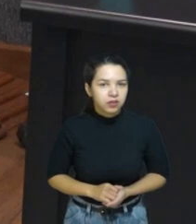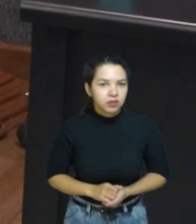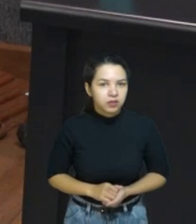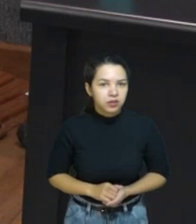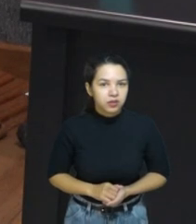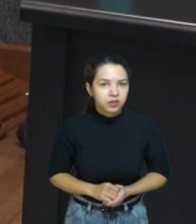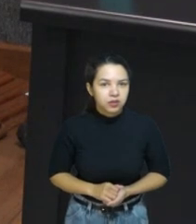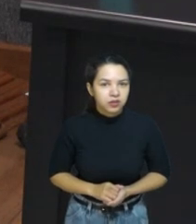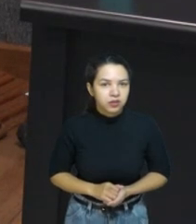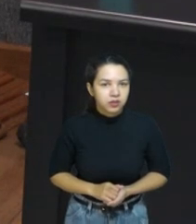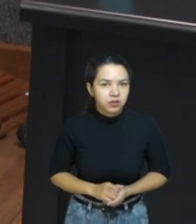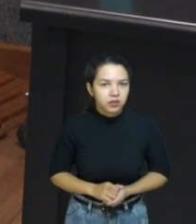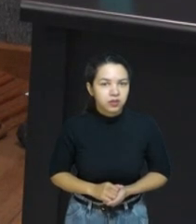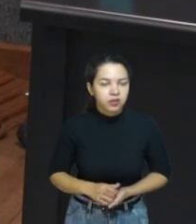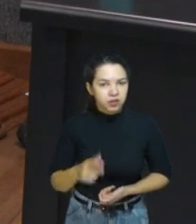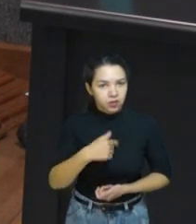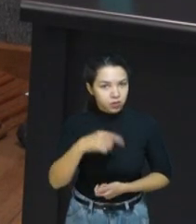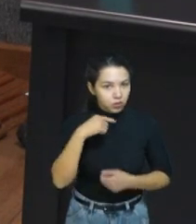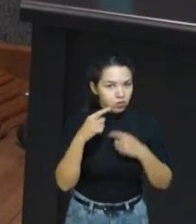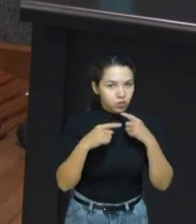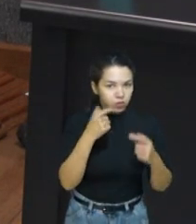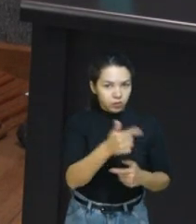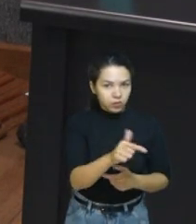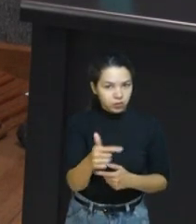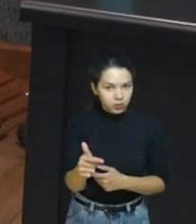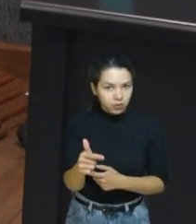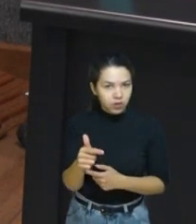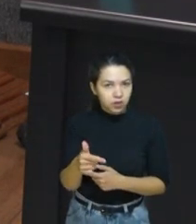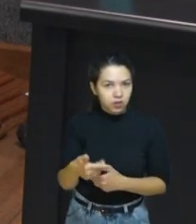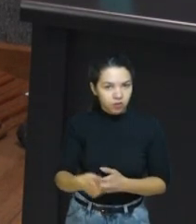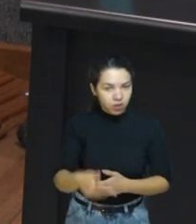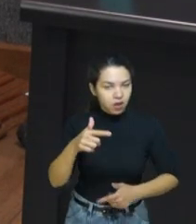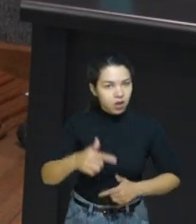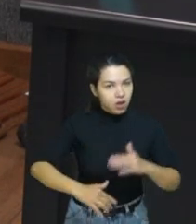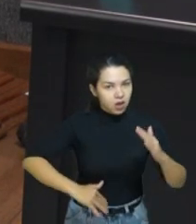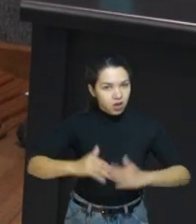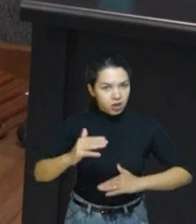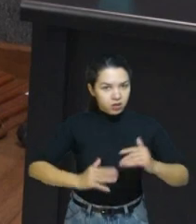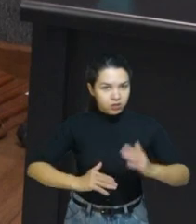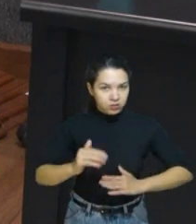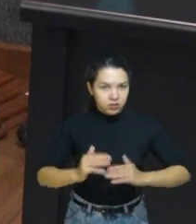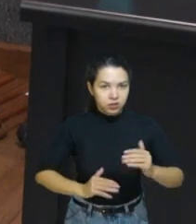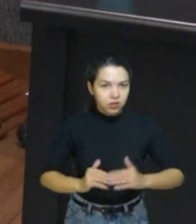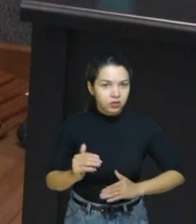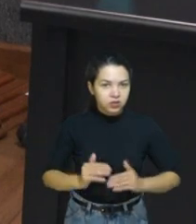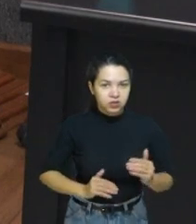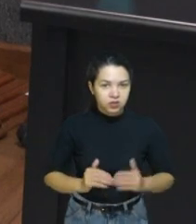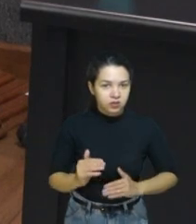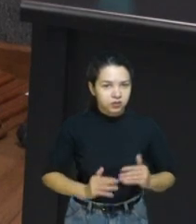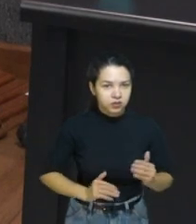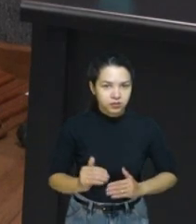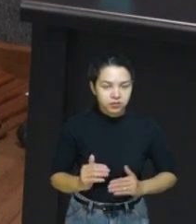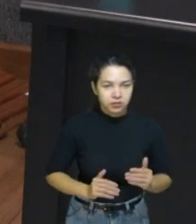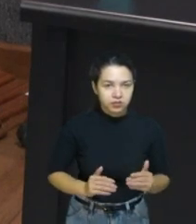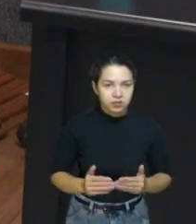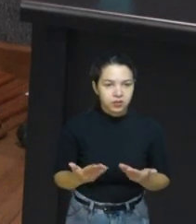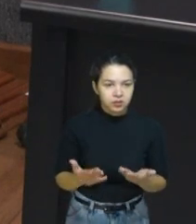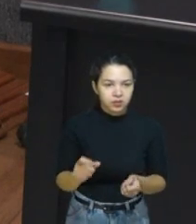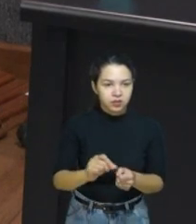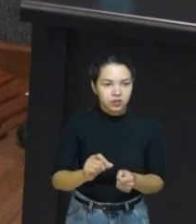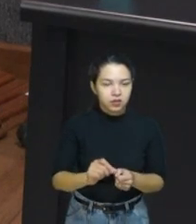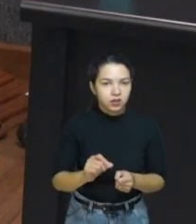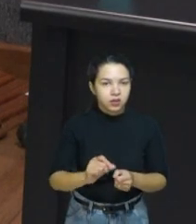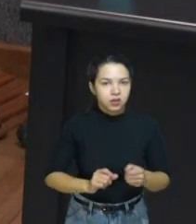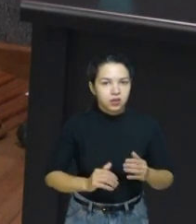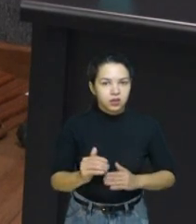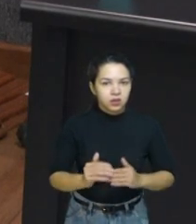Sim. Eu não tenho dúvida nenhuma que, para realizar as grandes ações, elas acontecem fazendo as